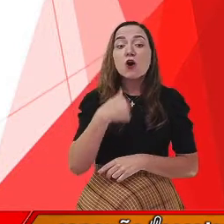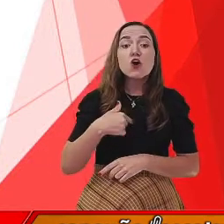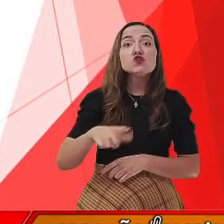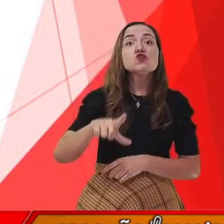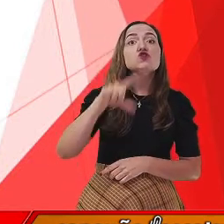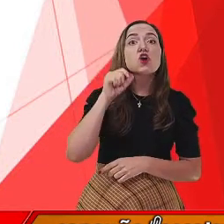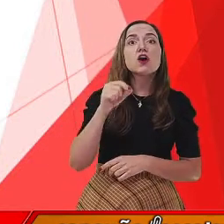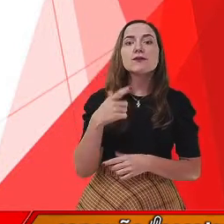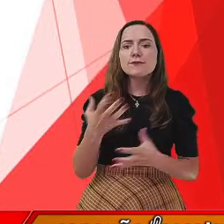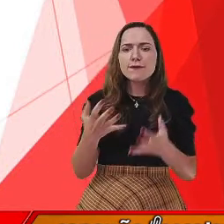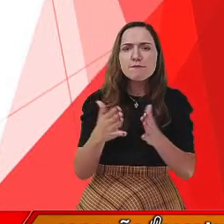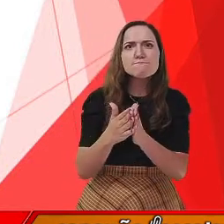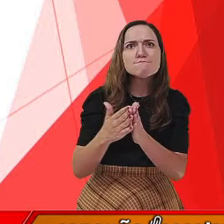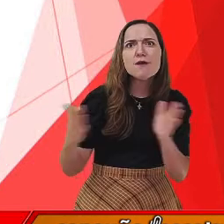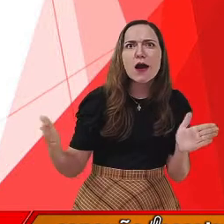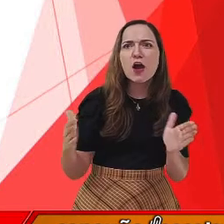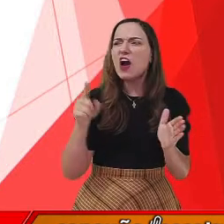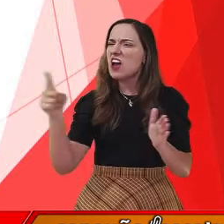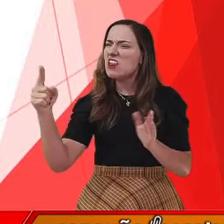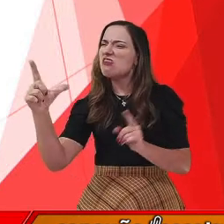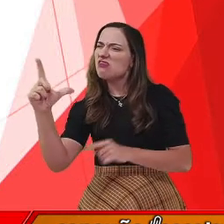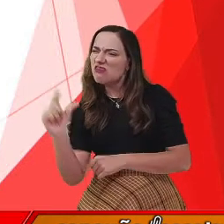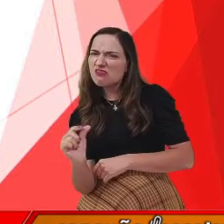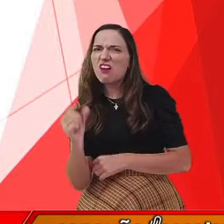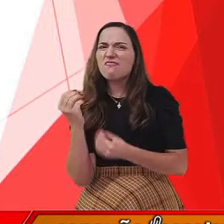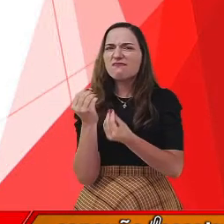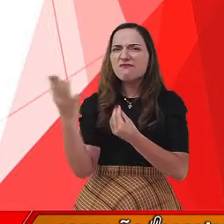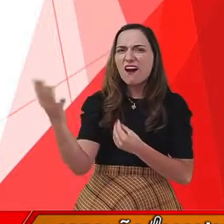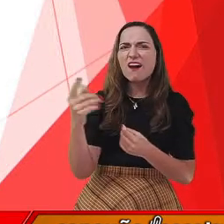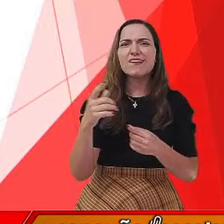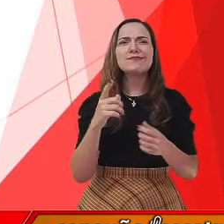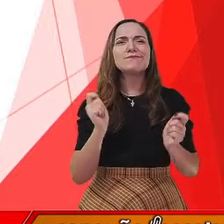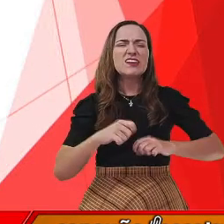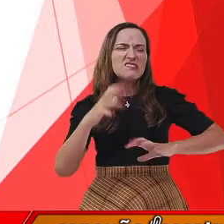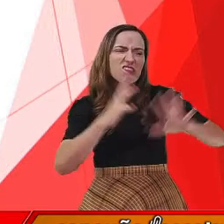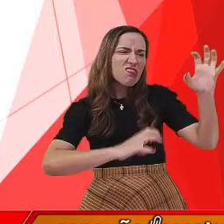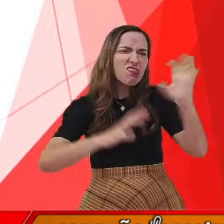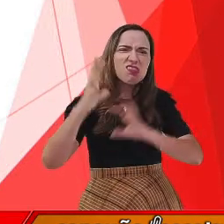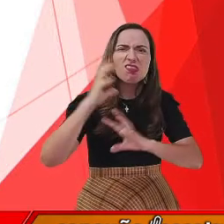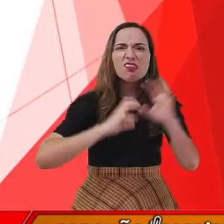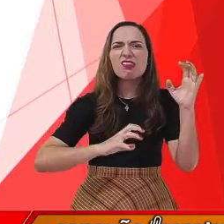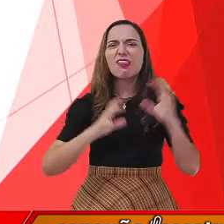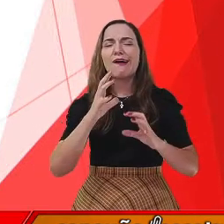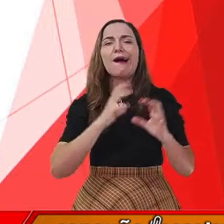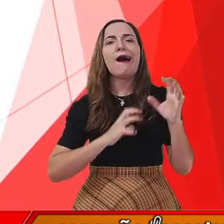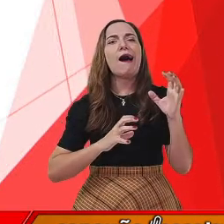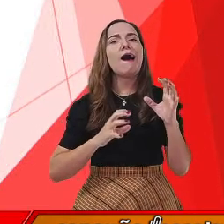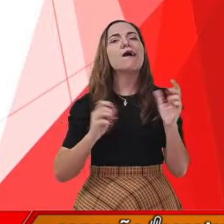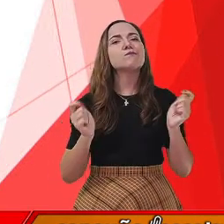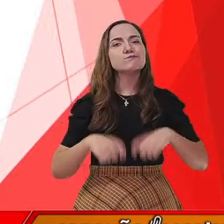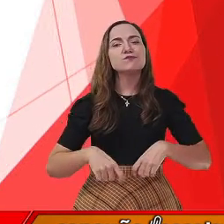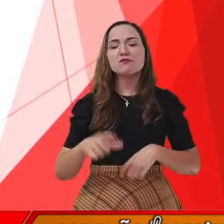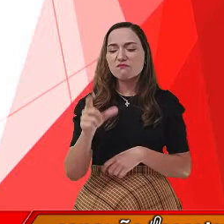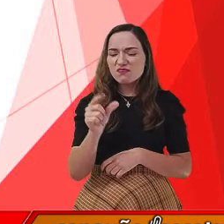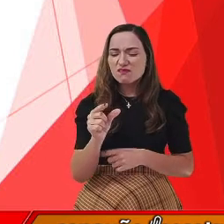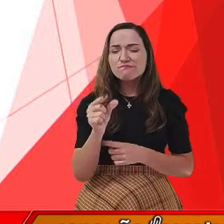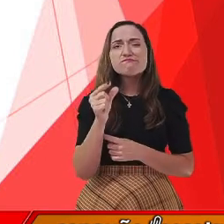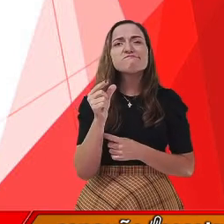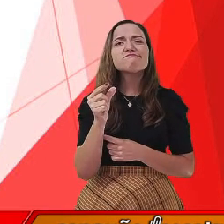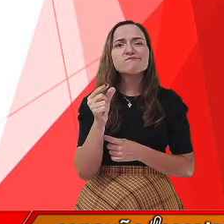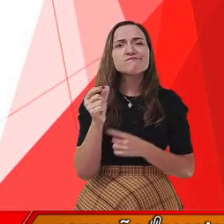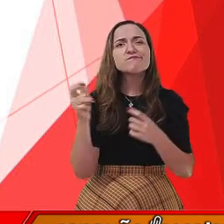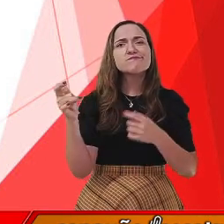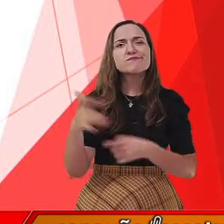parte maior? Ou quem ficaria com a parte menor? É lógico que alguém sairia no prejuízo.